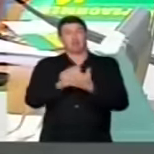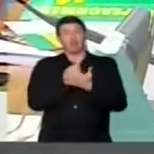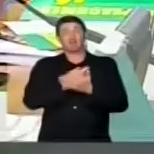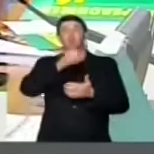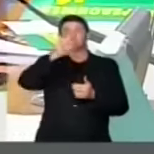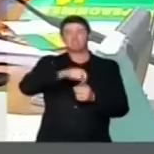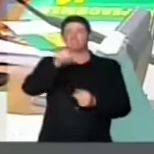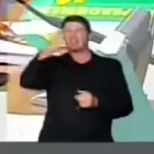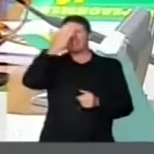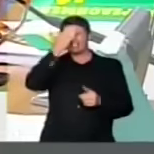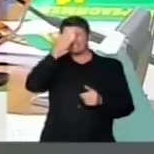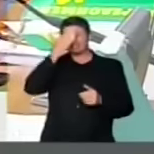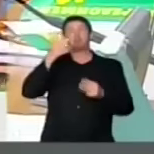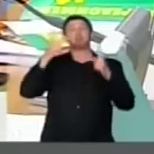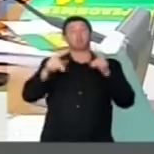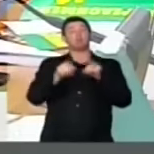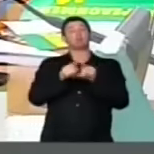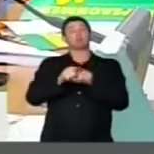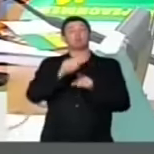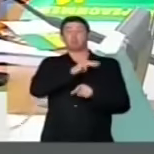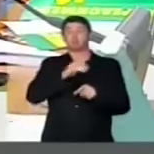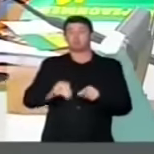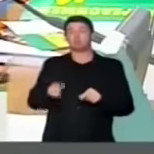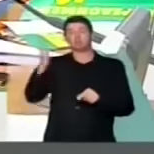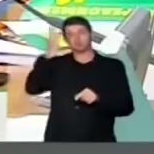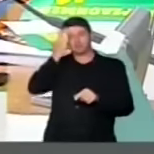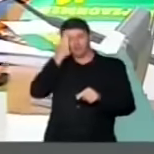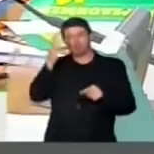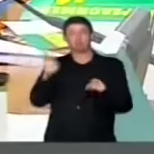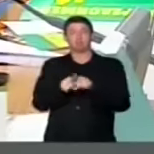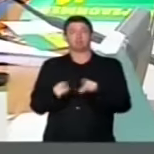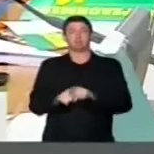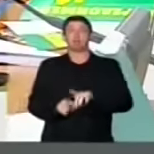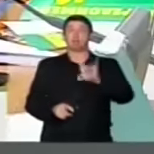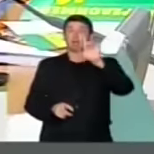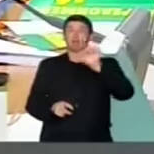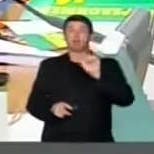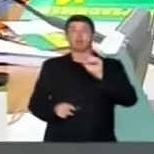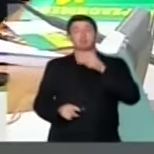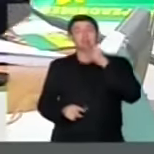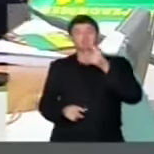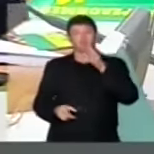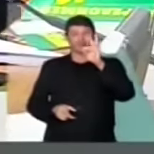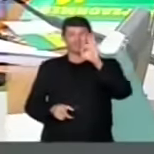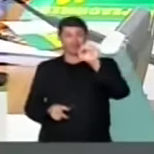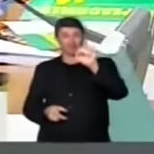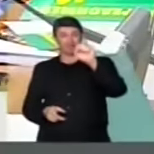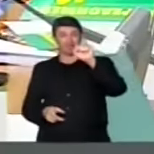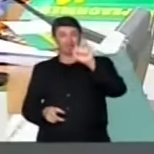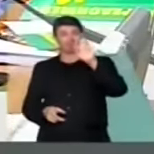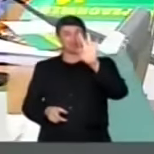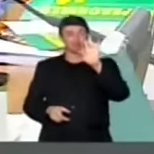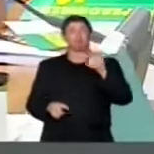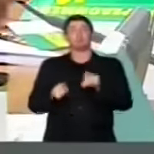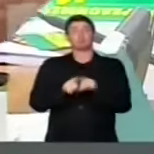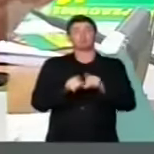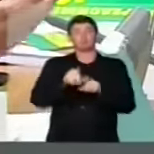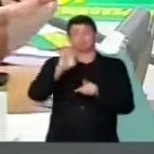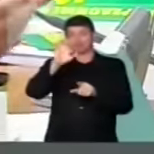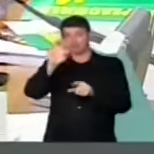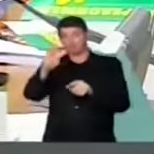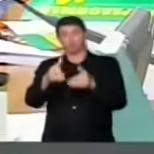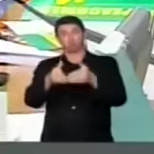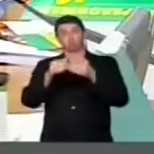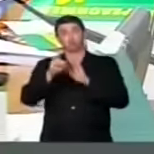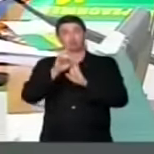ela sabe disso, assim como sabe o ministro Eduardo Cardoso. Aliás, quando ele disse que o TST e o TCU pediram esses